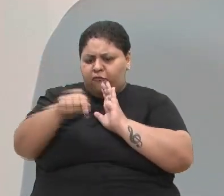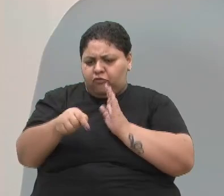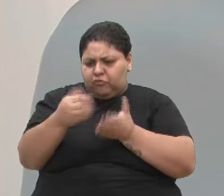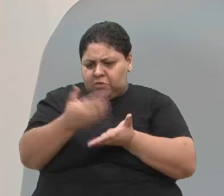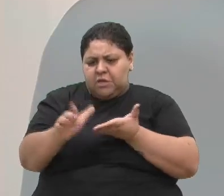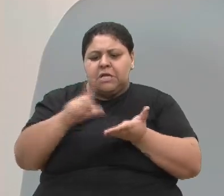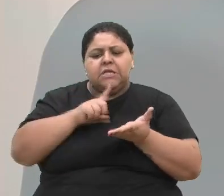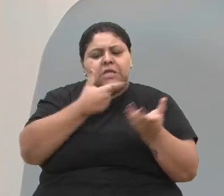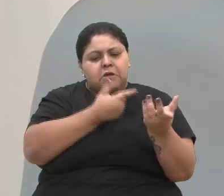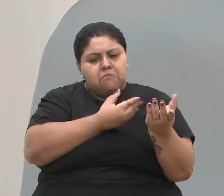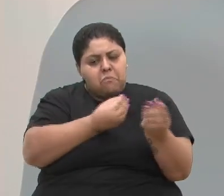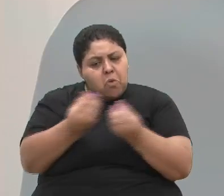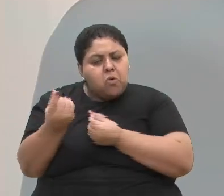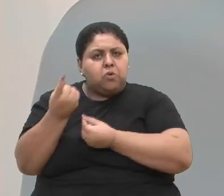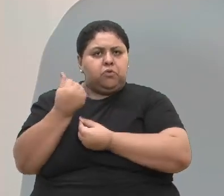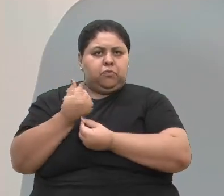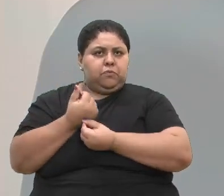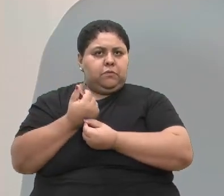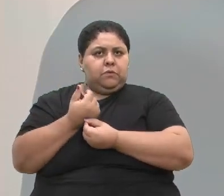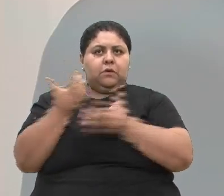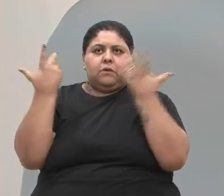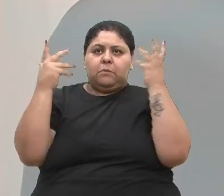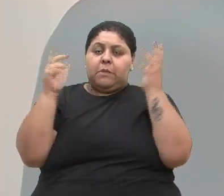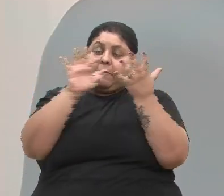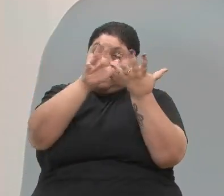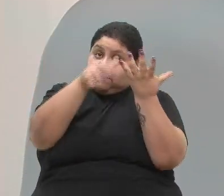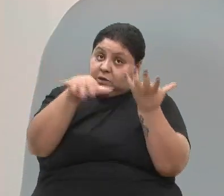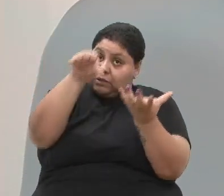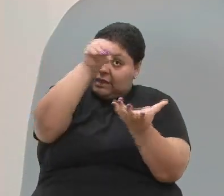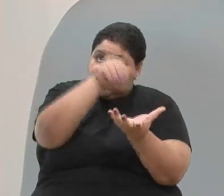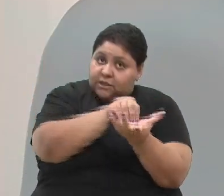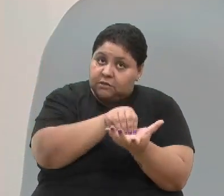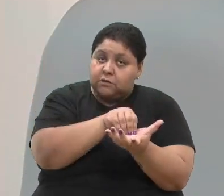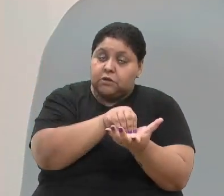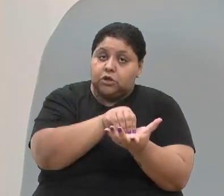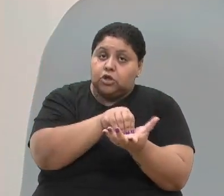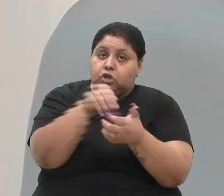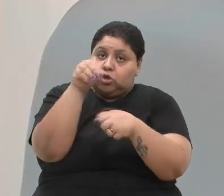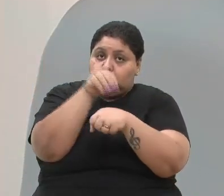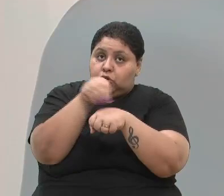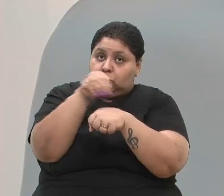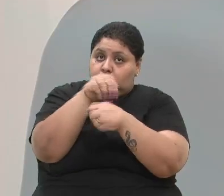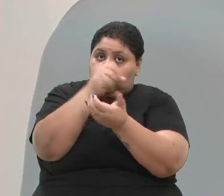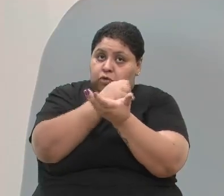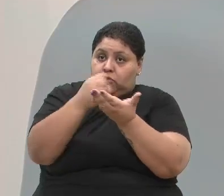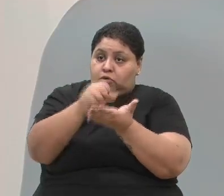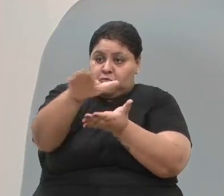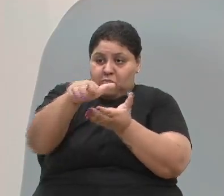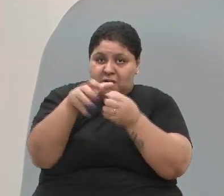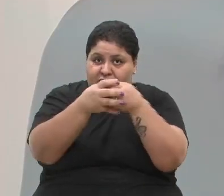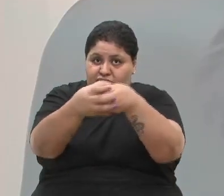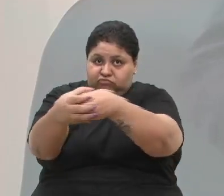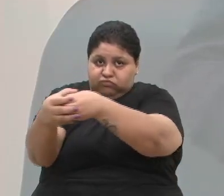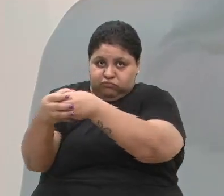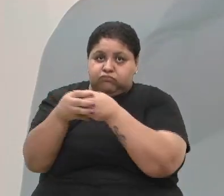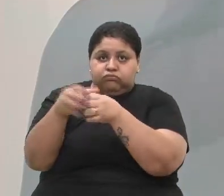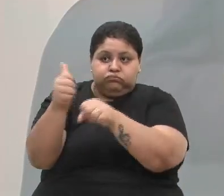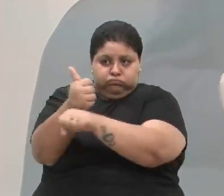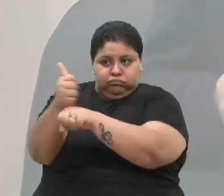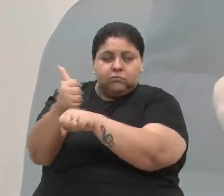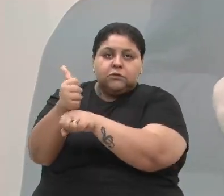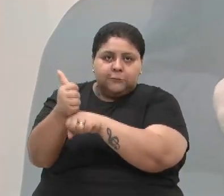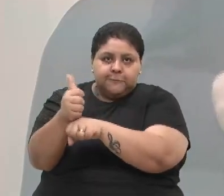muitos recursos. Então, parabéns à Codeca. Sugiro que contratem mais equipes. Sugiro que